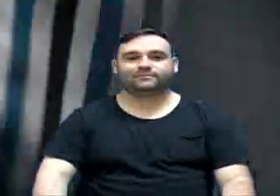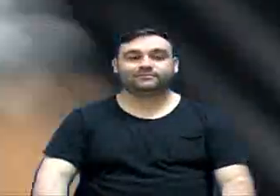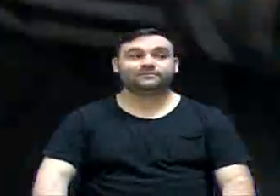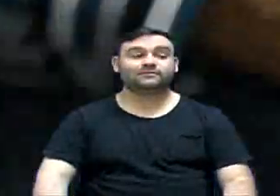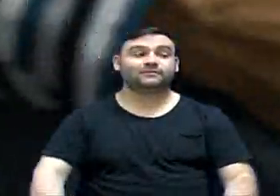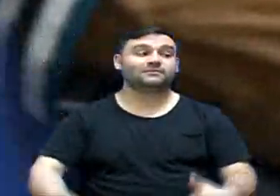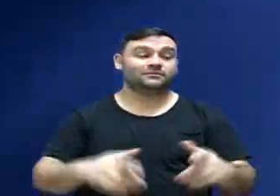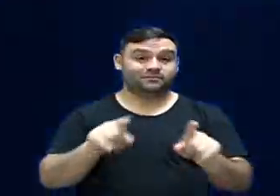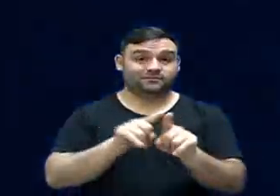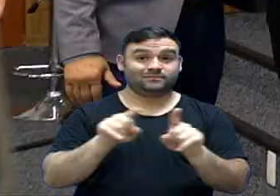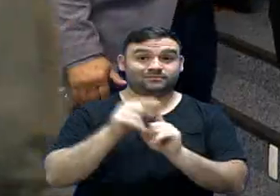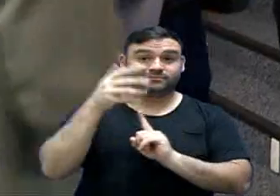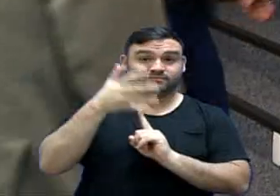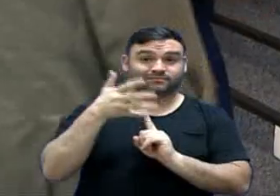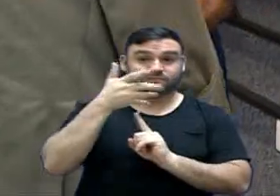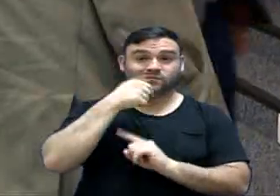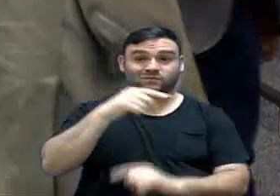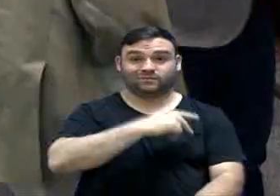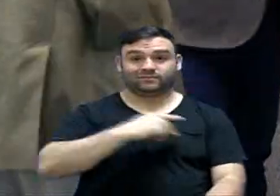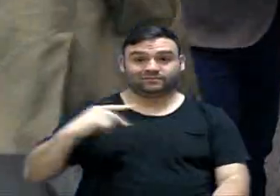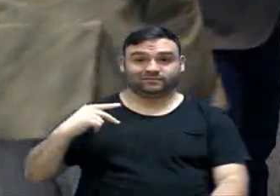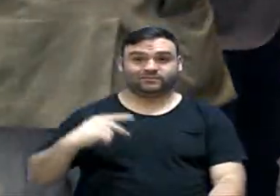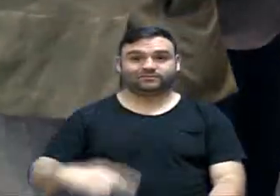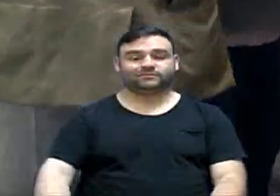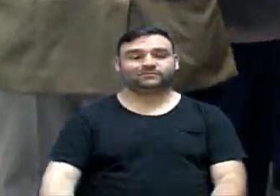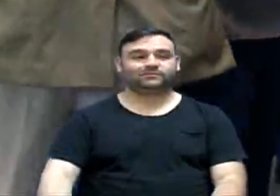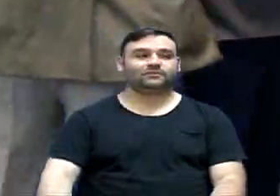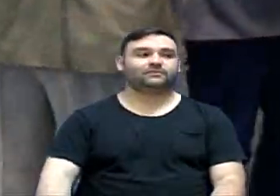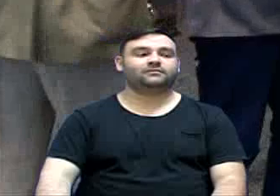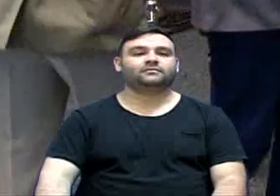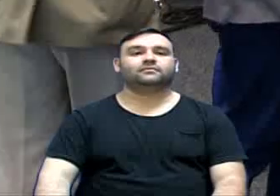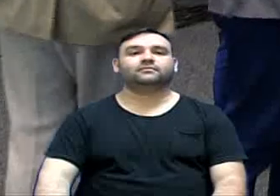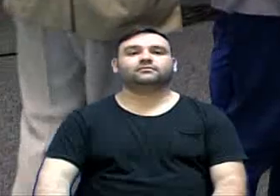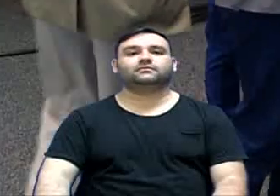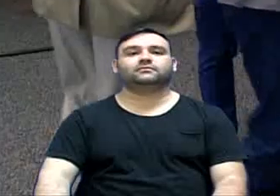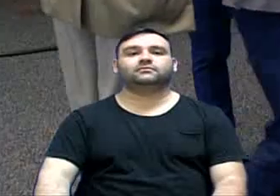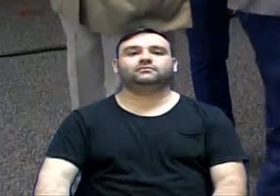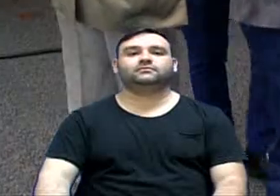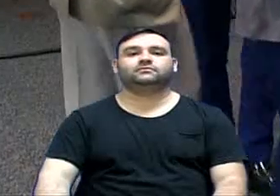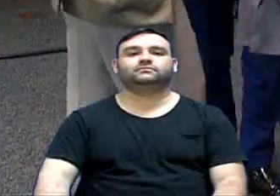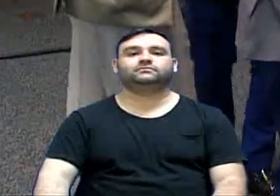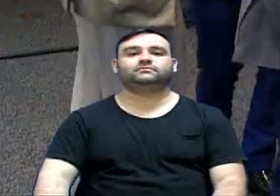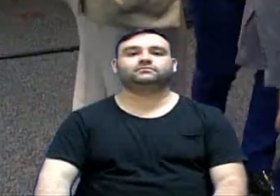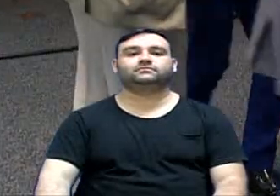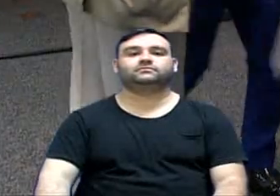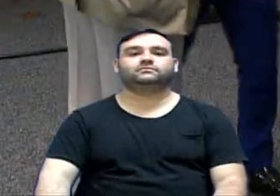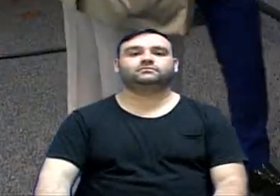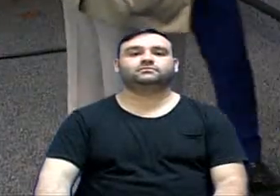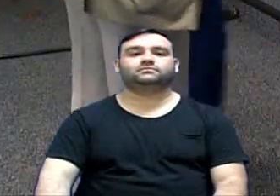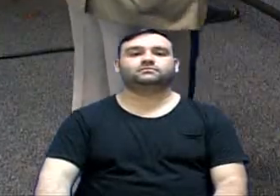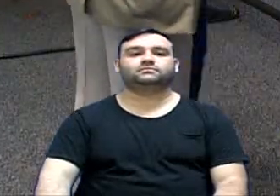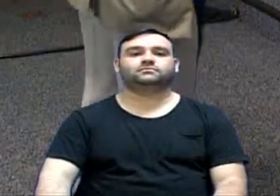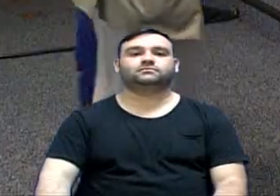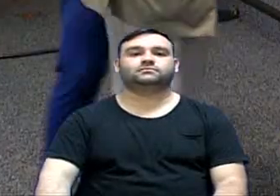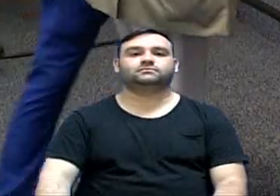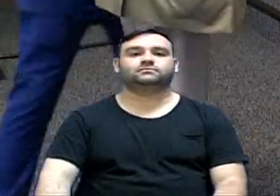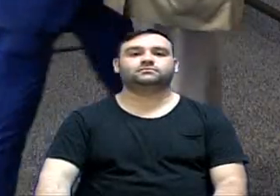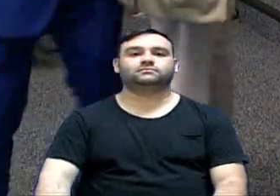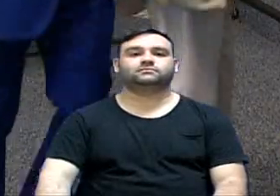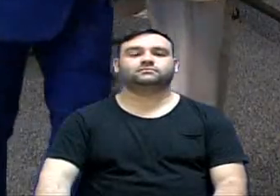e passar as palavras para o nosso presidente. Oi? Não? Quer falar? A linha